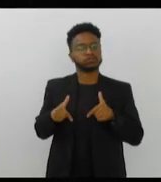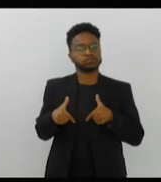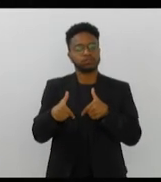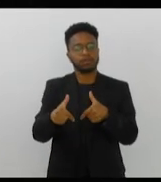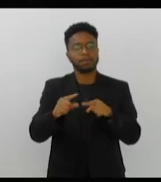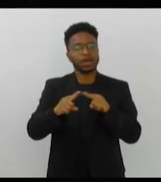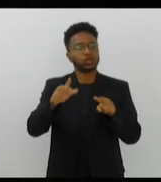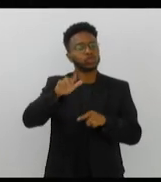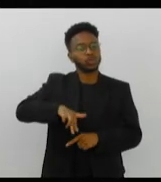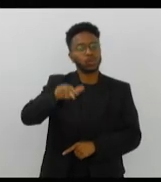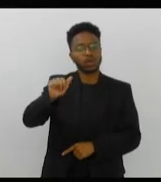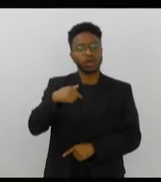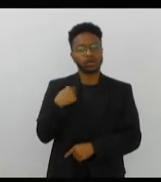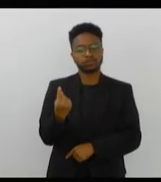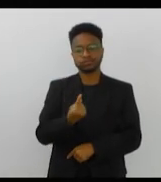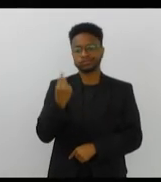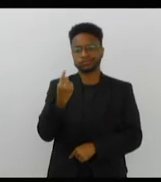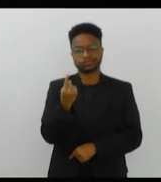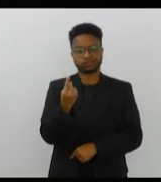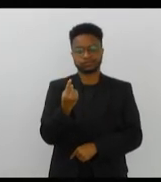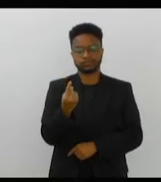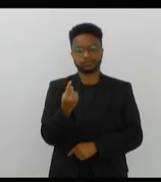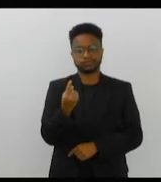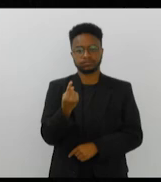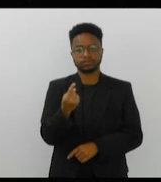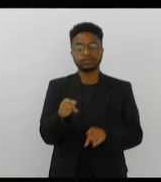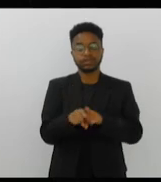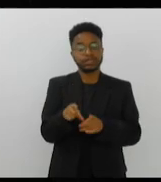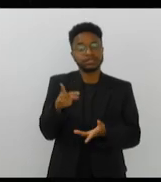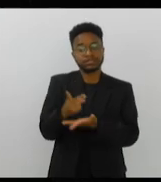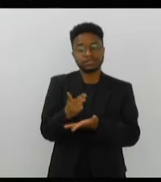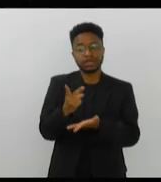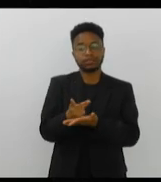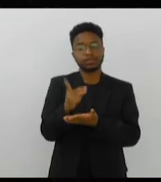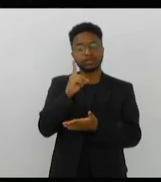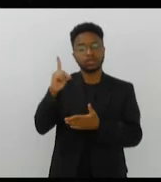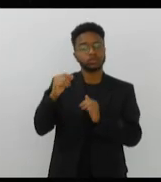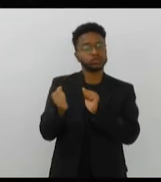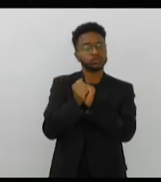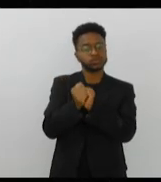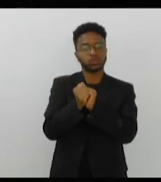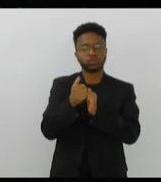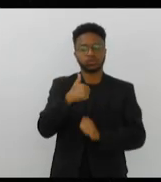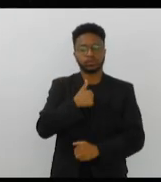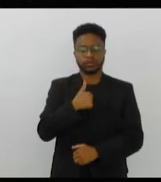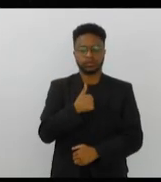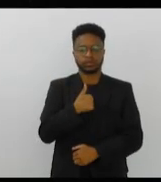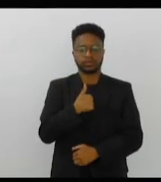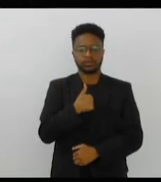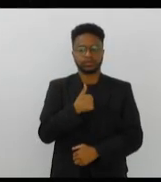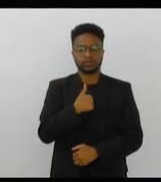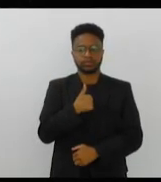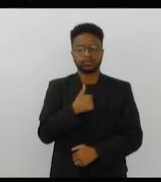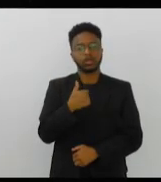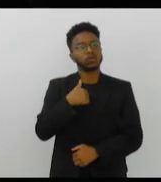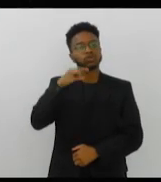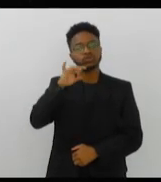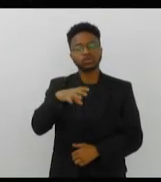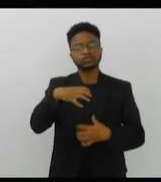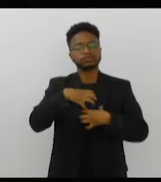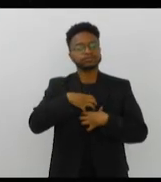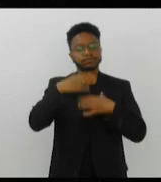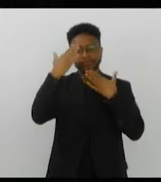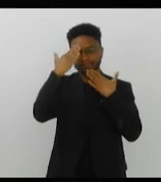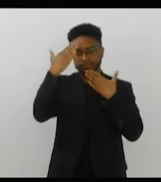nenhuma delas eu estive sozinha, em todas o Senhor esteve comigo, eu só consigo sentir